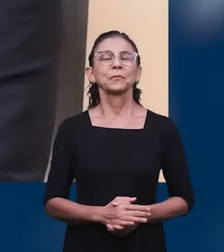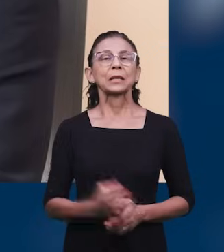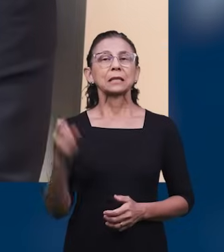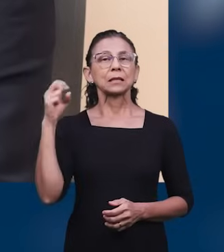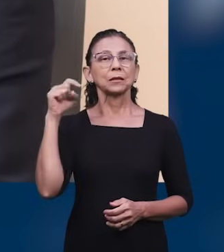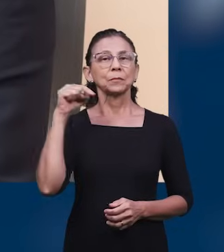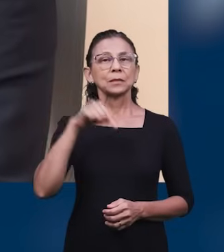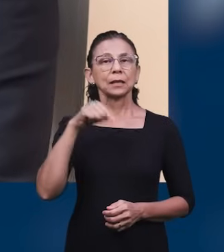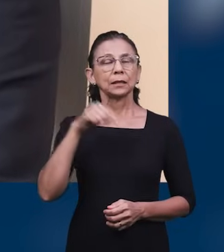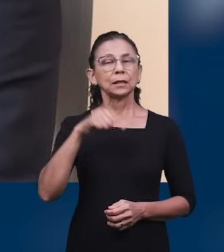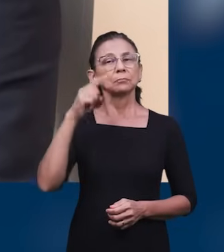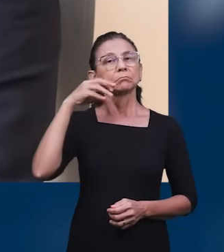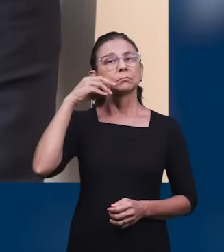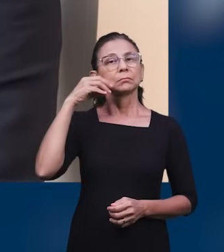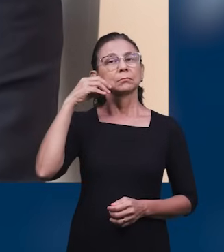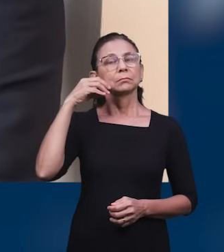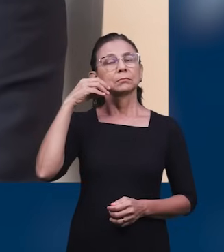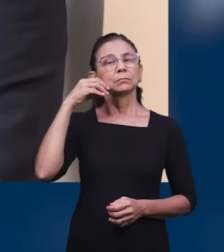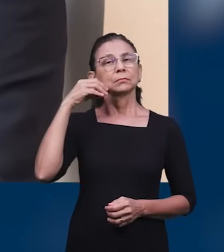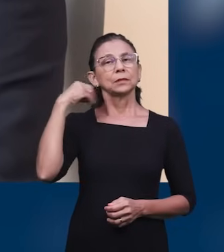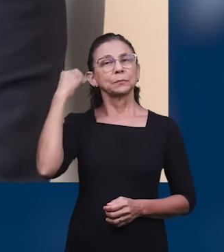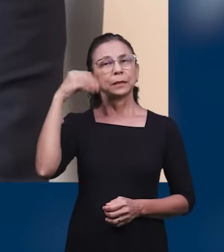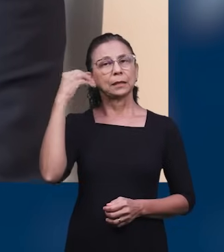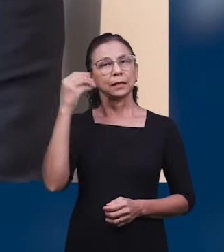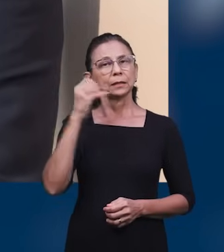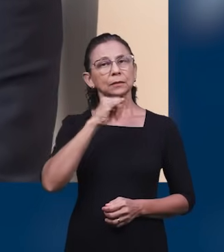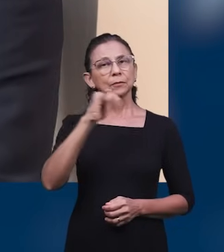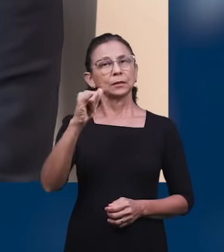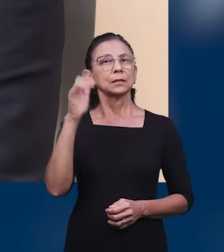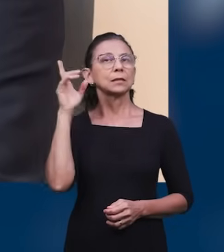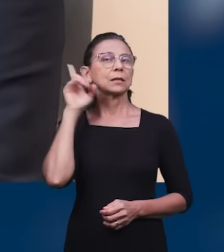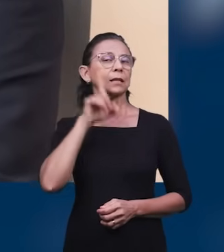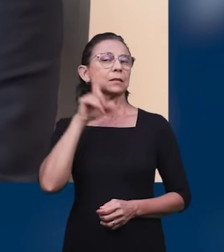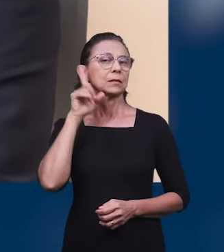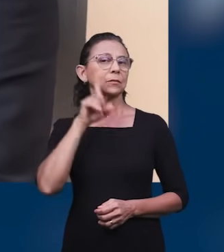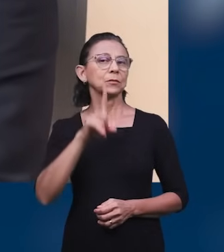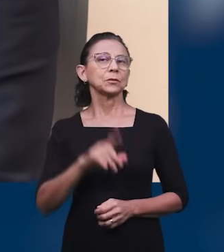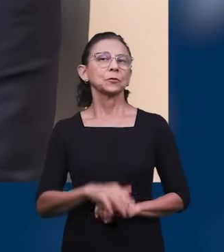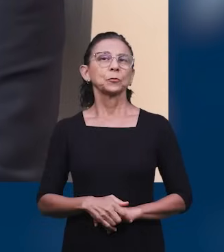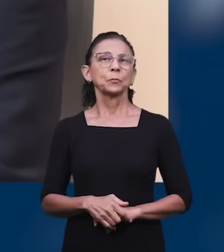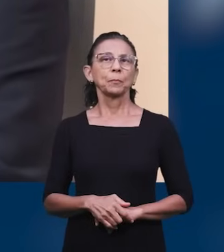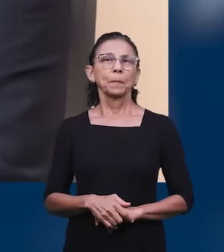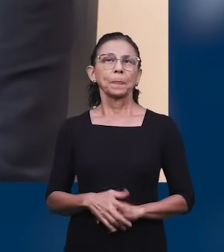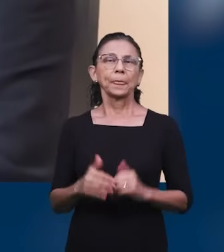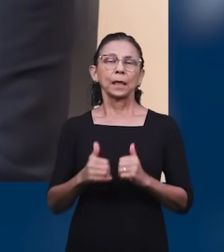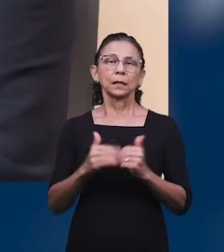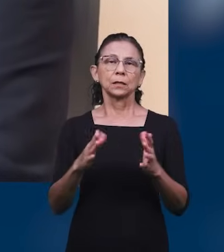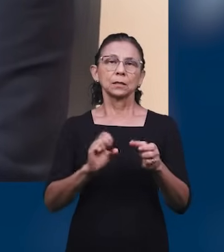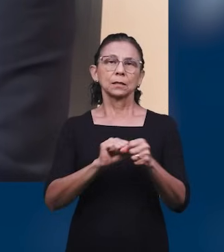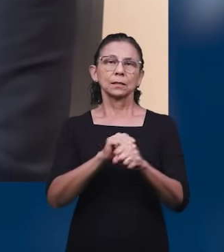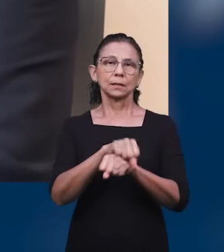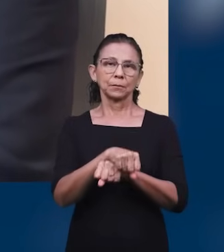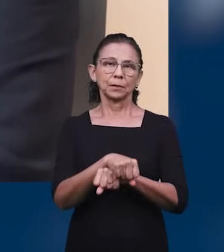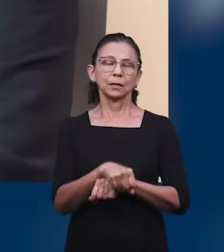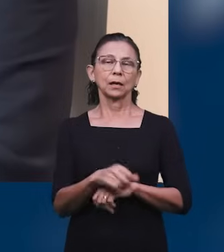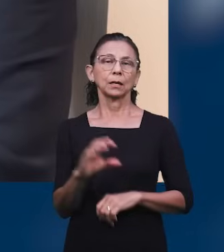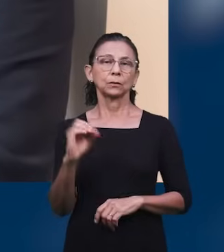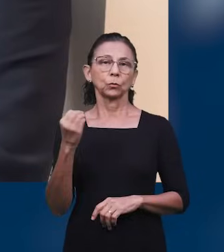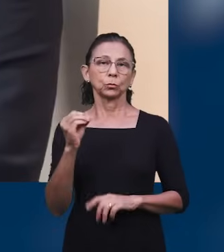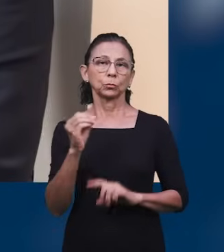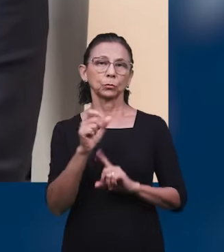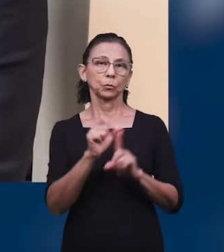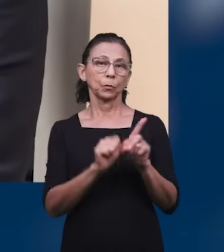Massachusetts, nos Estados Unidos. Estamos no intervalo do nosso seminário de outubro. Tivemos aqui